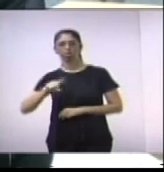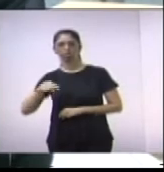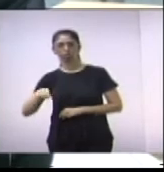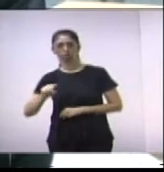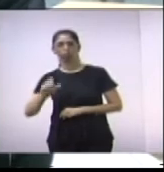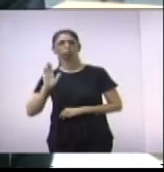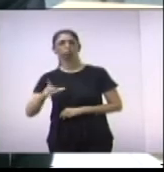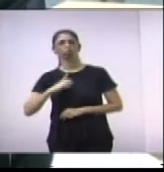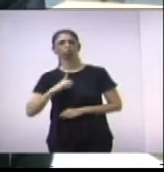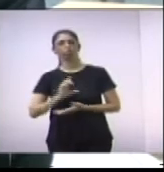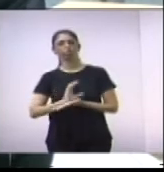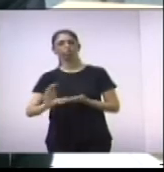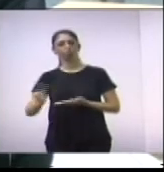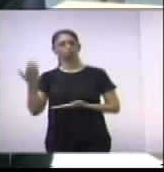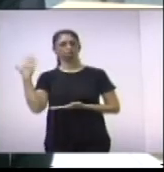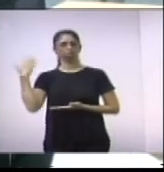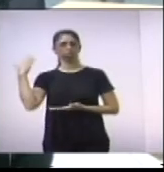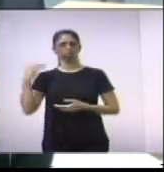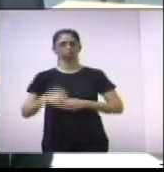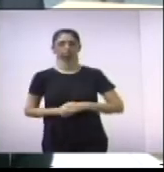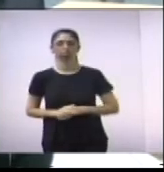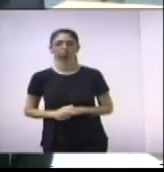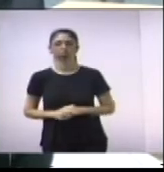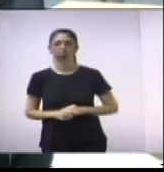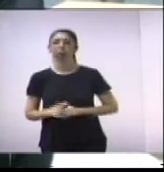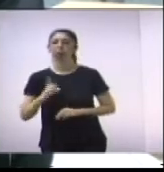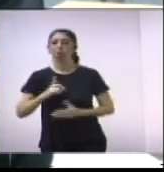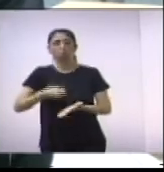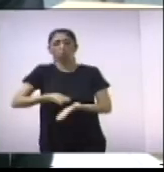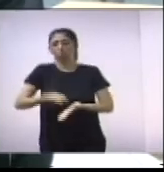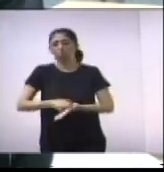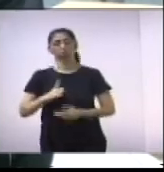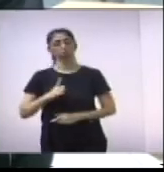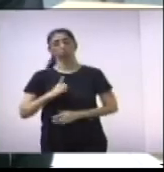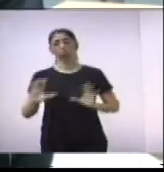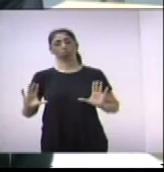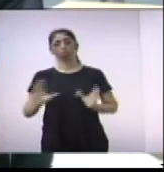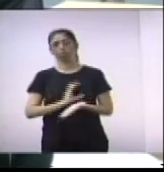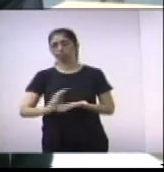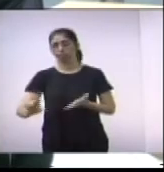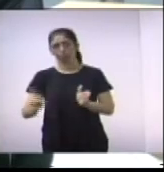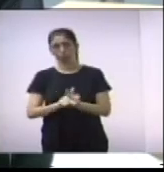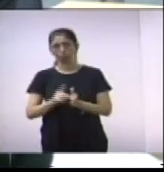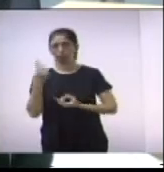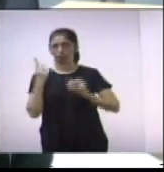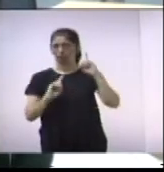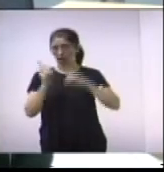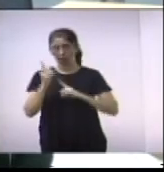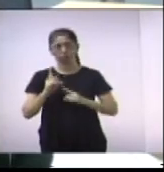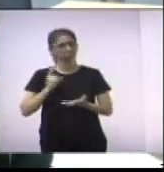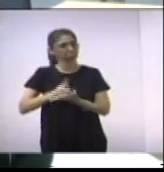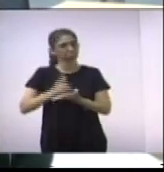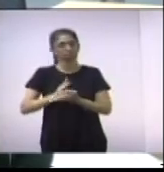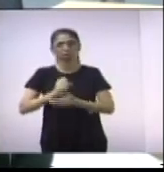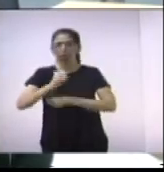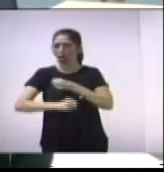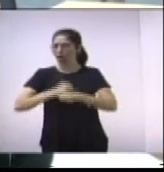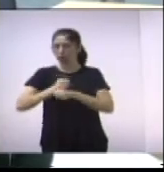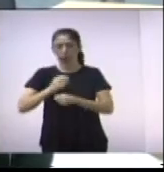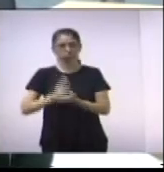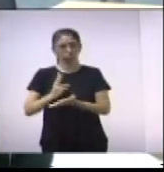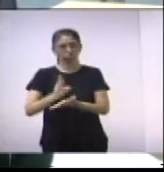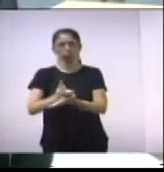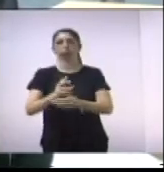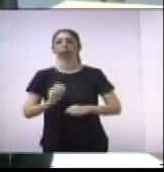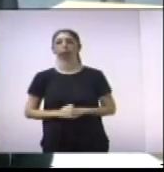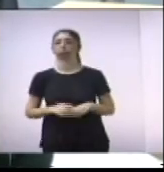investir. Gente, a gremiação tem por obrigação ter seu dinheiro próprio. Toda gremiação, ela tem que ter um